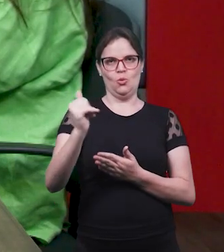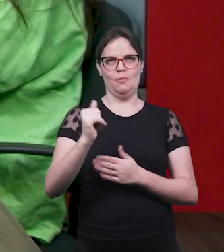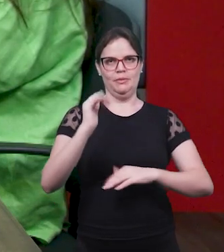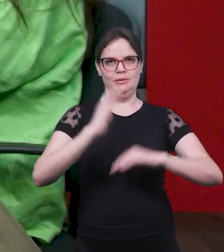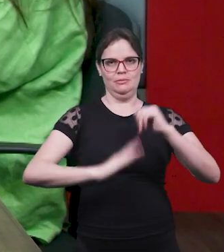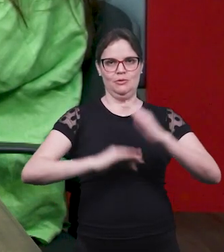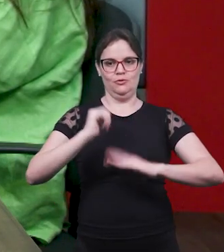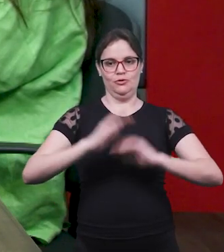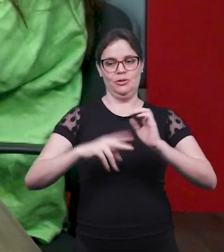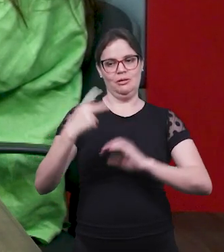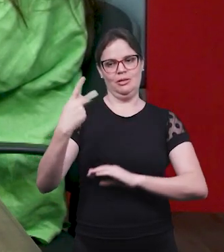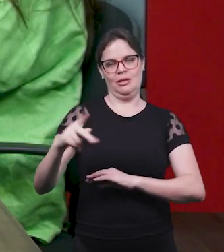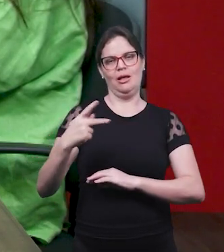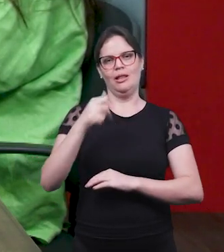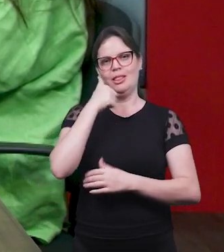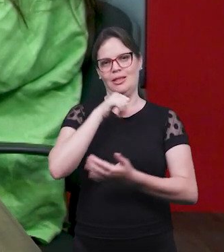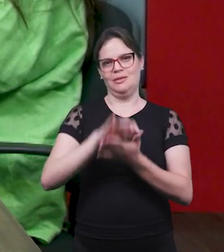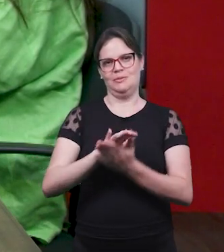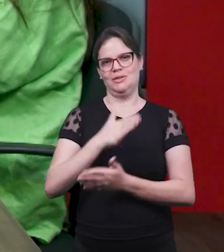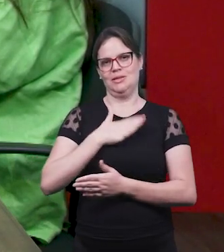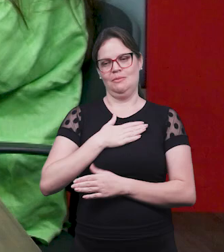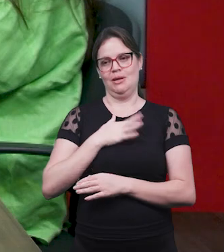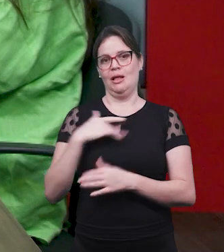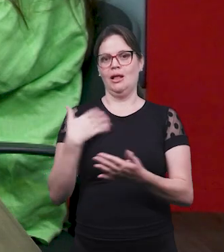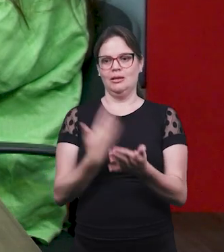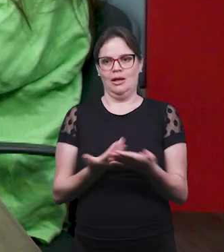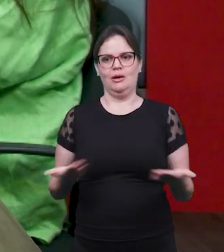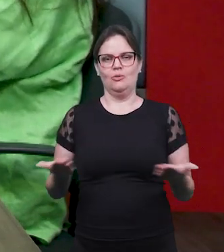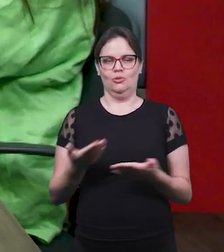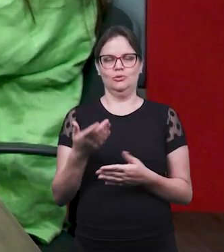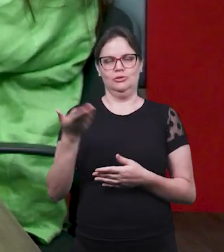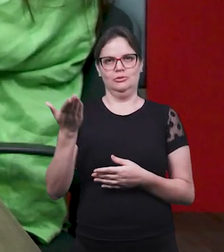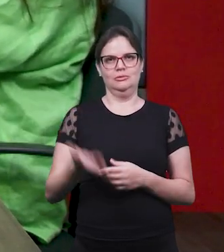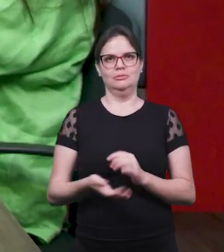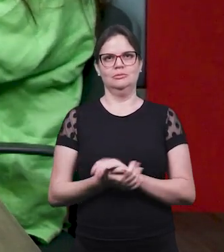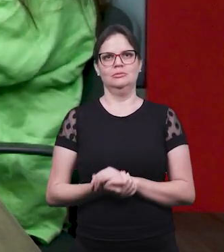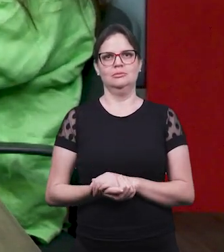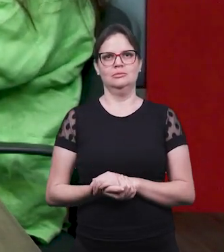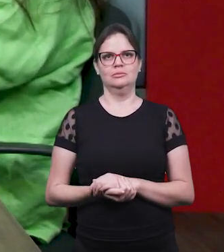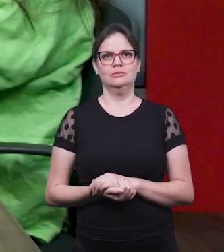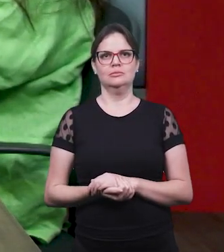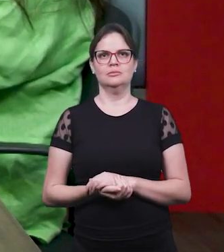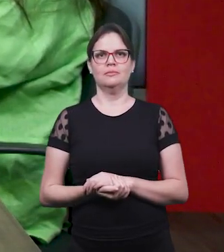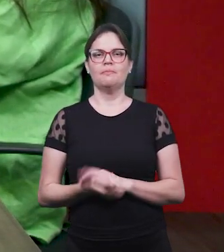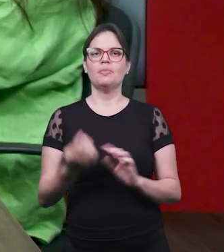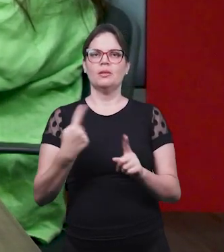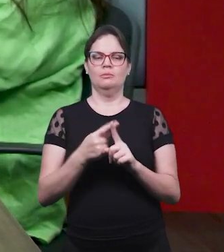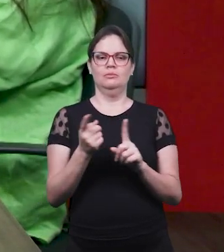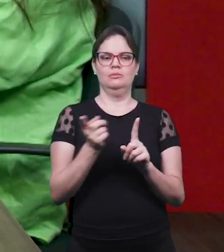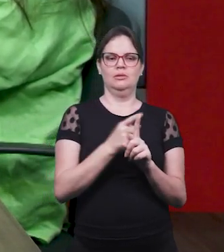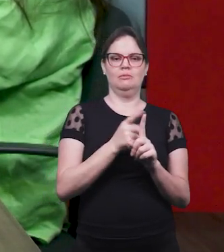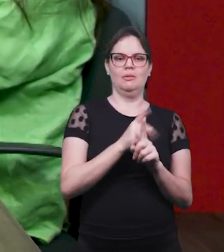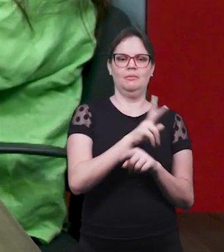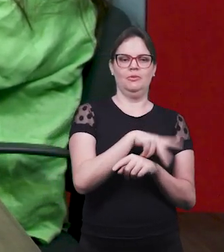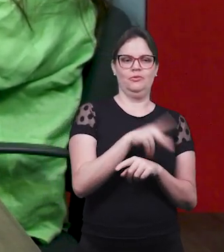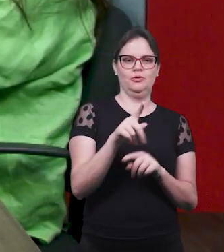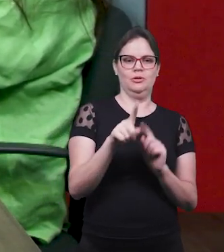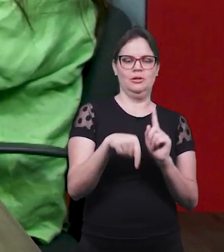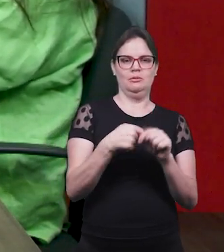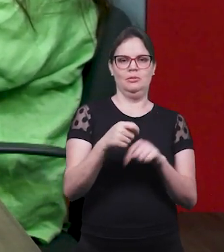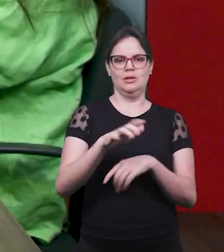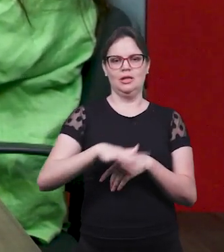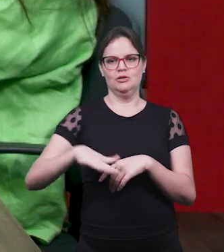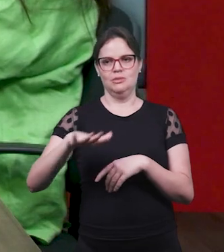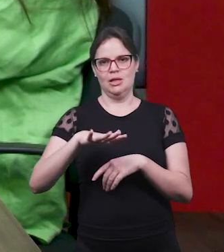profissional de Valéria, até ela chegar onde ela está hoje, né, então você tem um trabalho administrativo, por esse trabalho administrativo ela